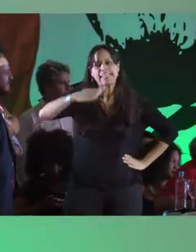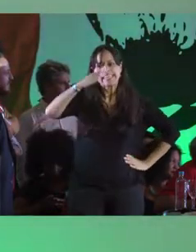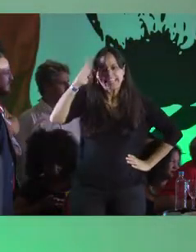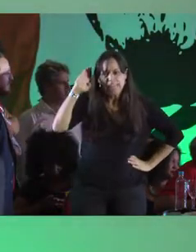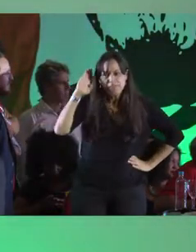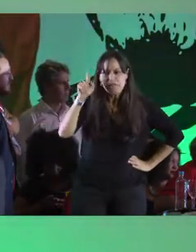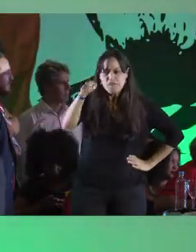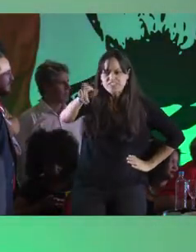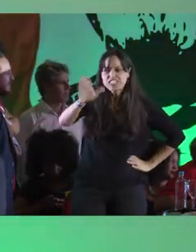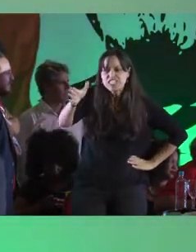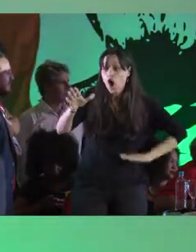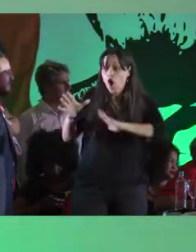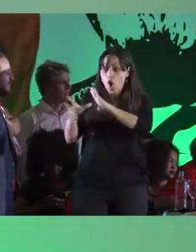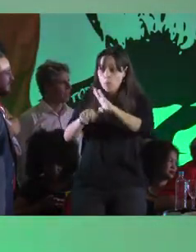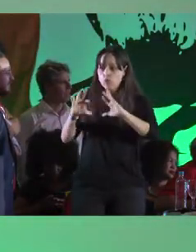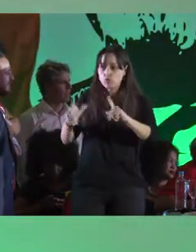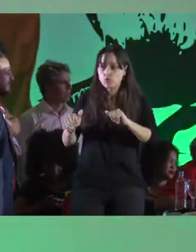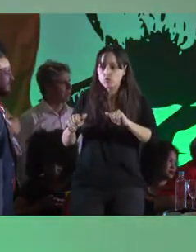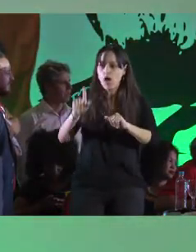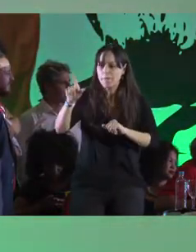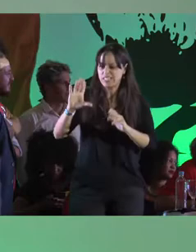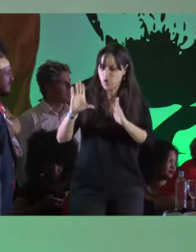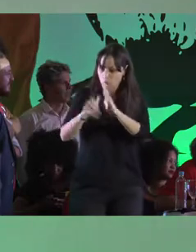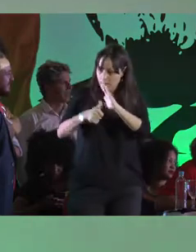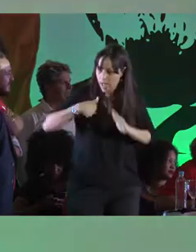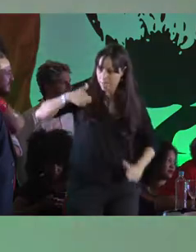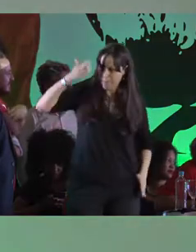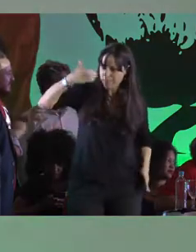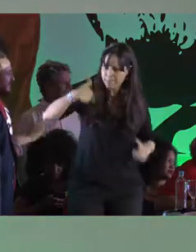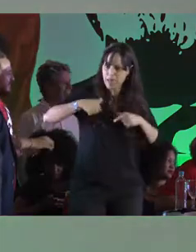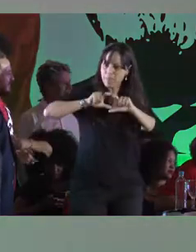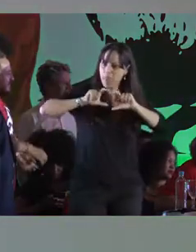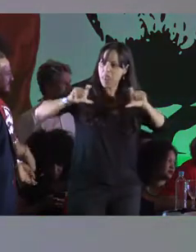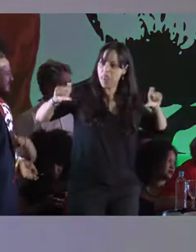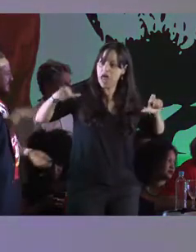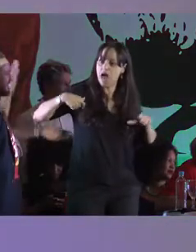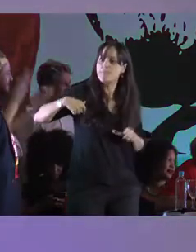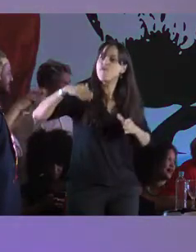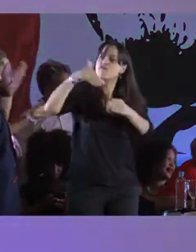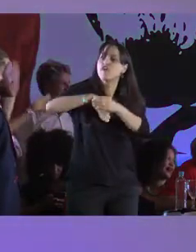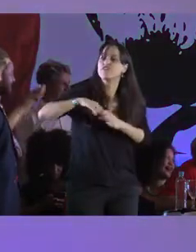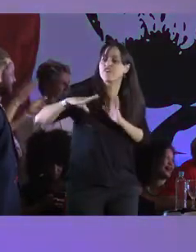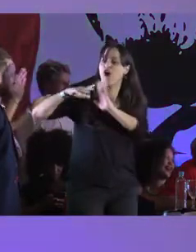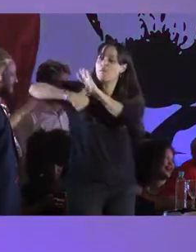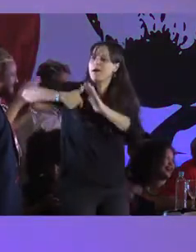país, mas não vai roubar o meu discurso e não vai roubar os meus votos.